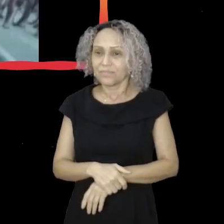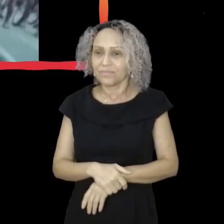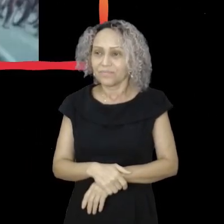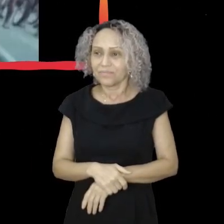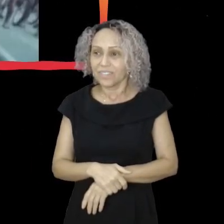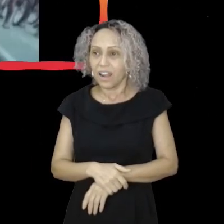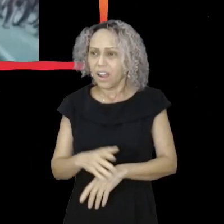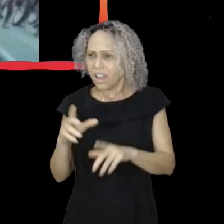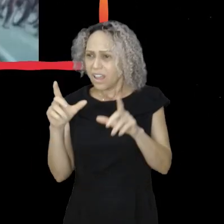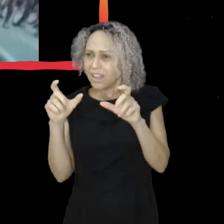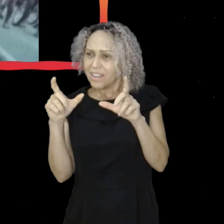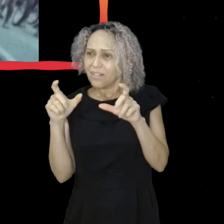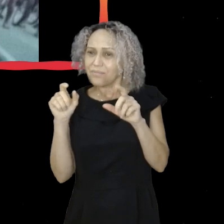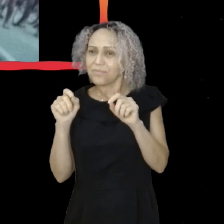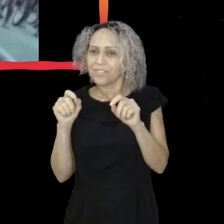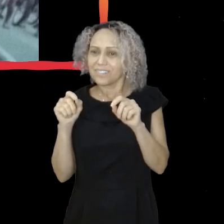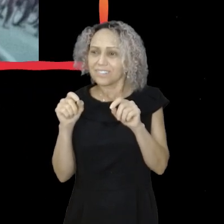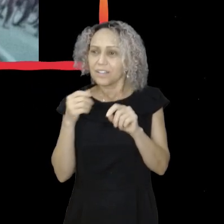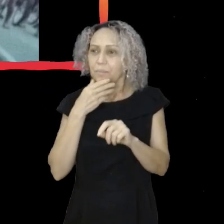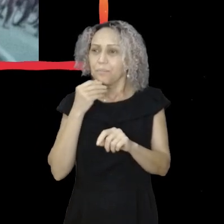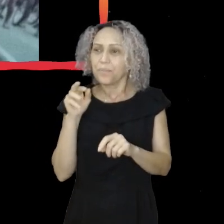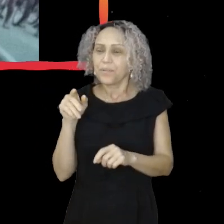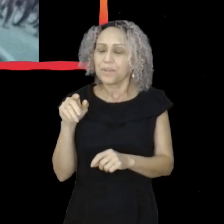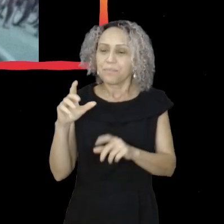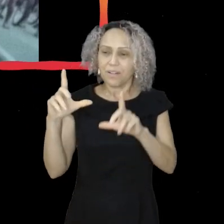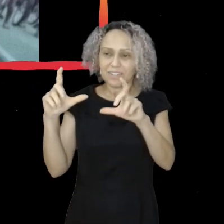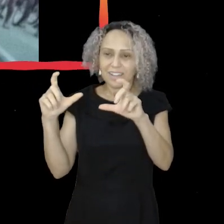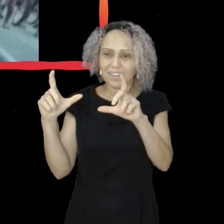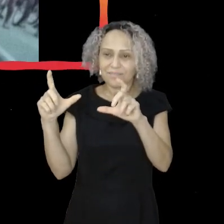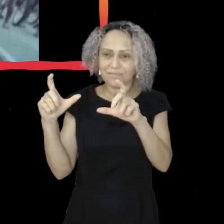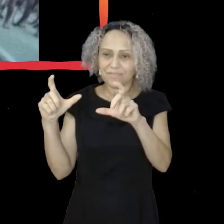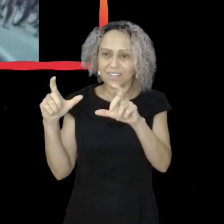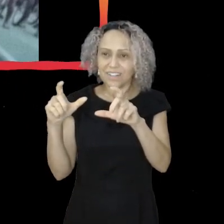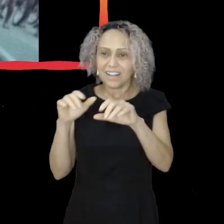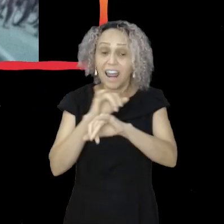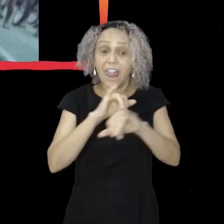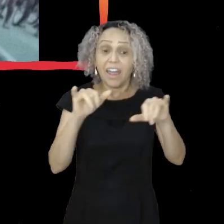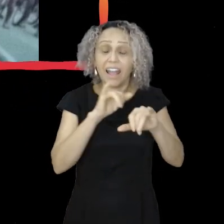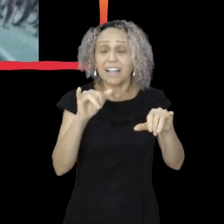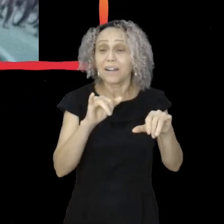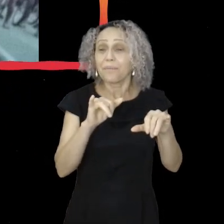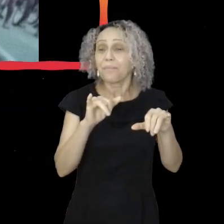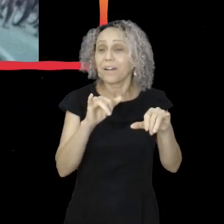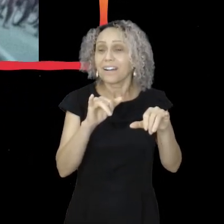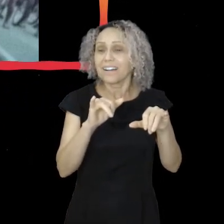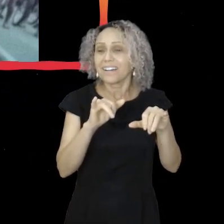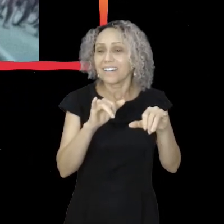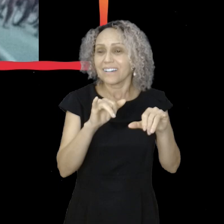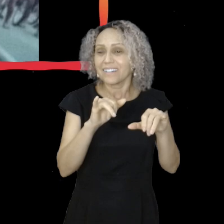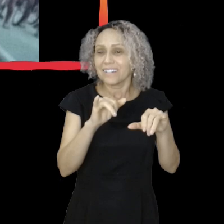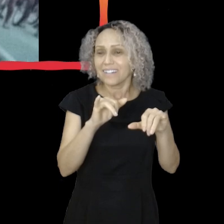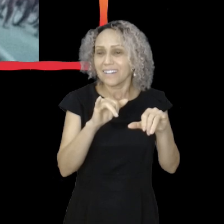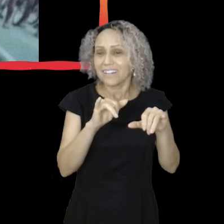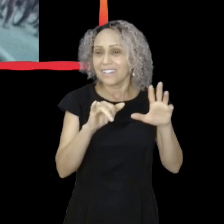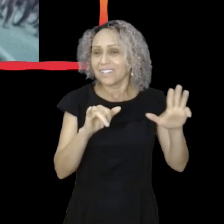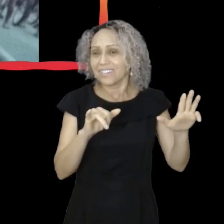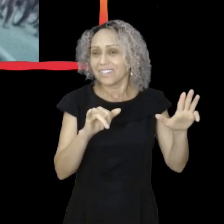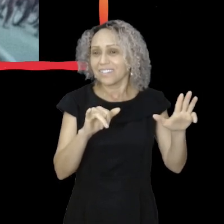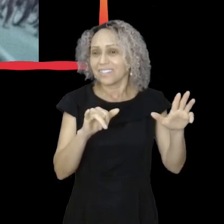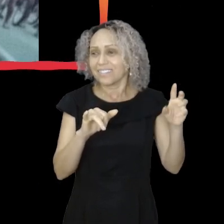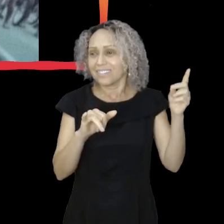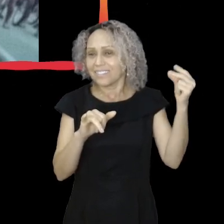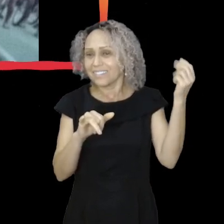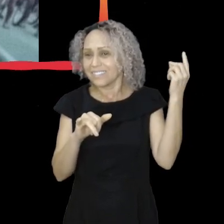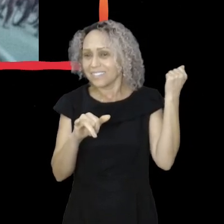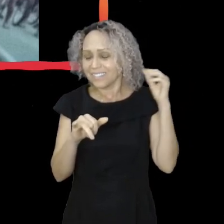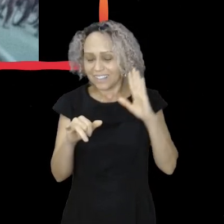dessa época. Essa sou eu e meu irmão. Da campanha do Lula, os dois de shortinho. Muito fofos, os dois de